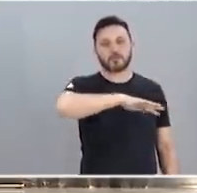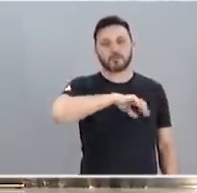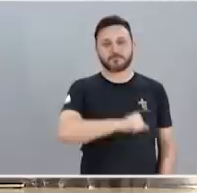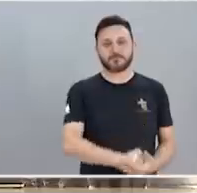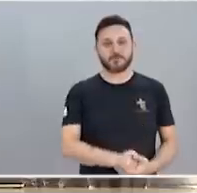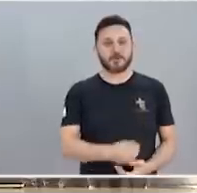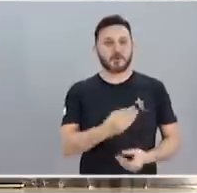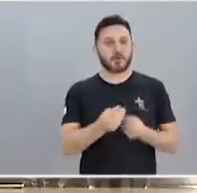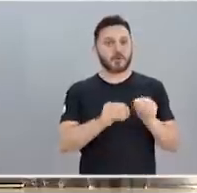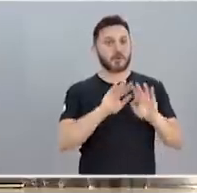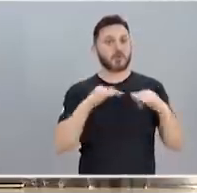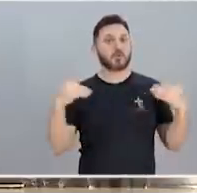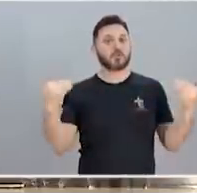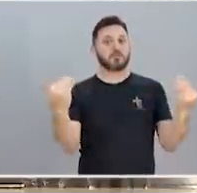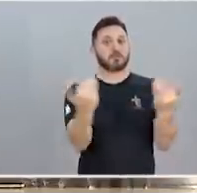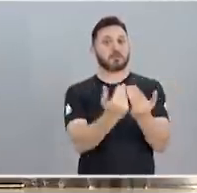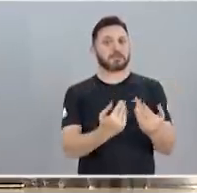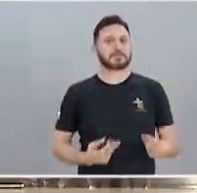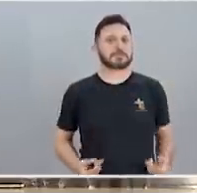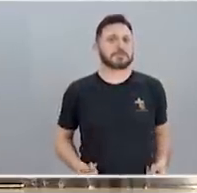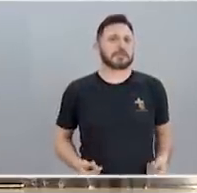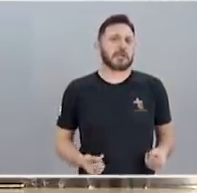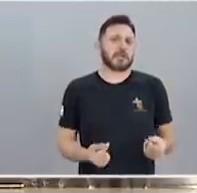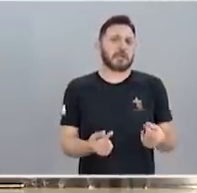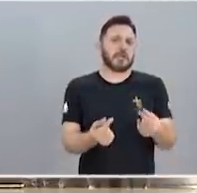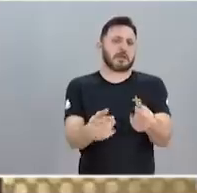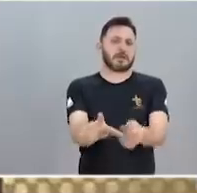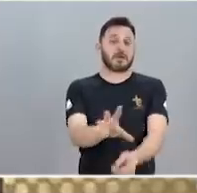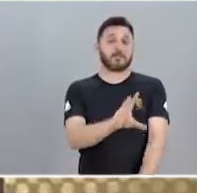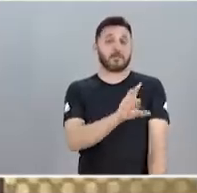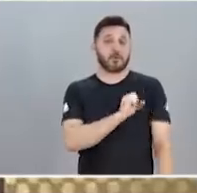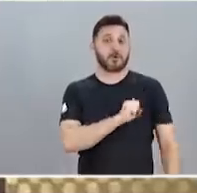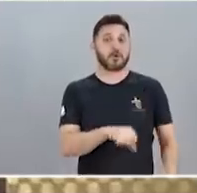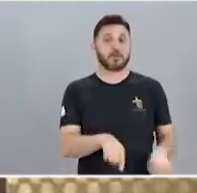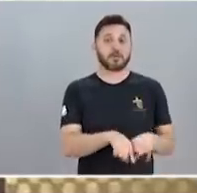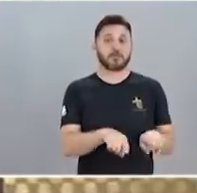de uma comunidade eterna de amor